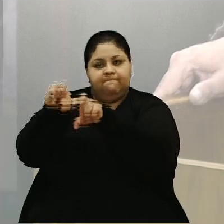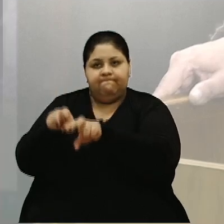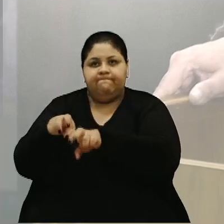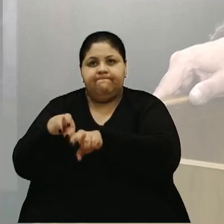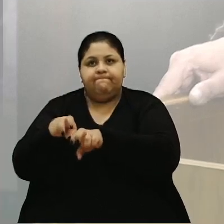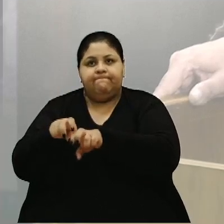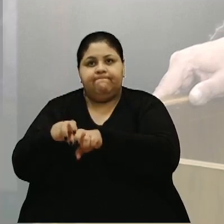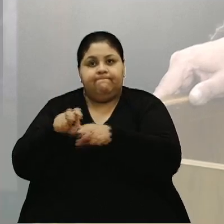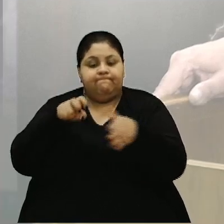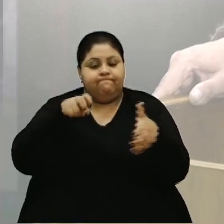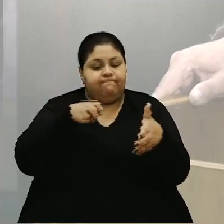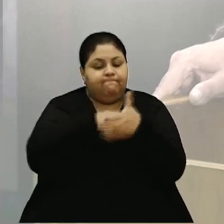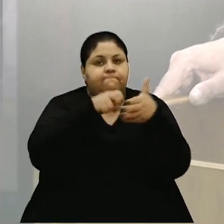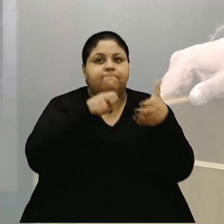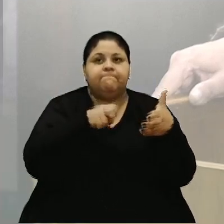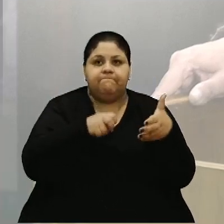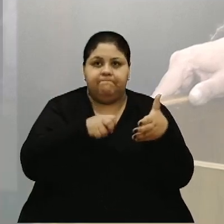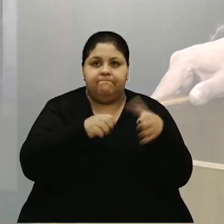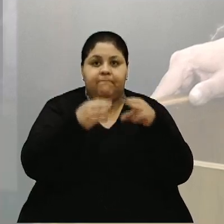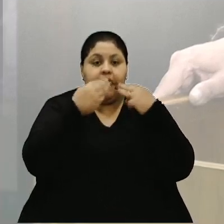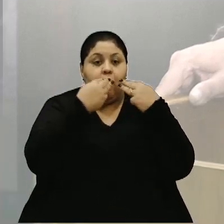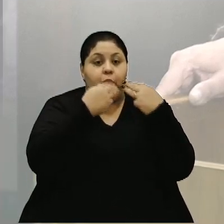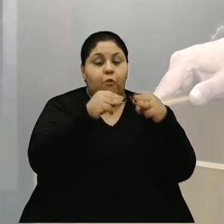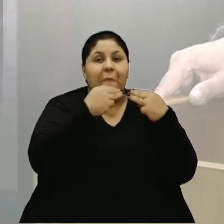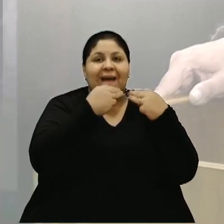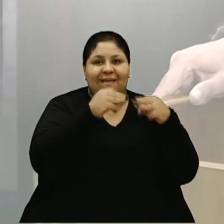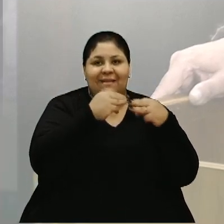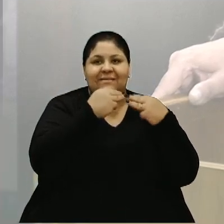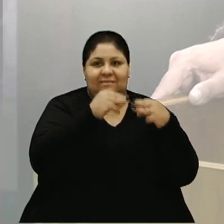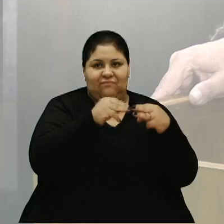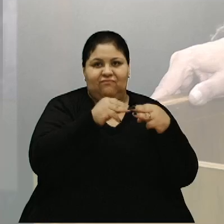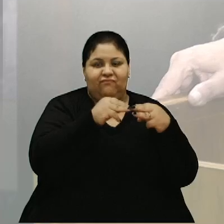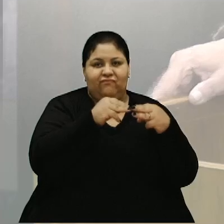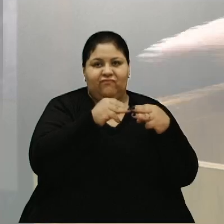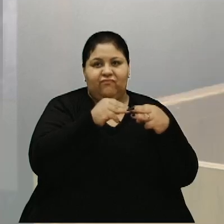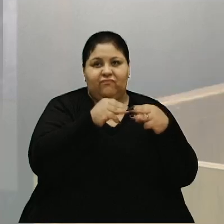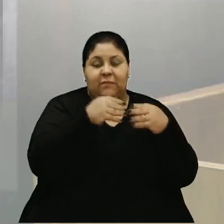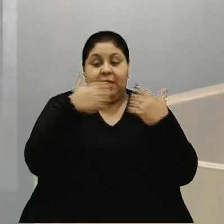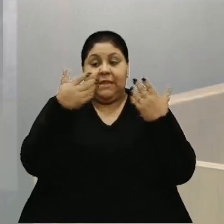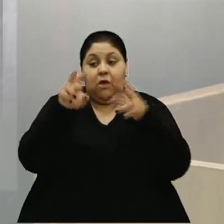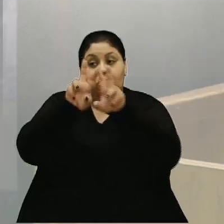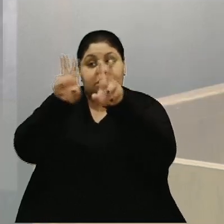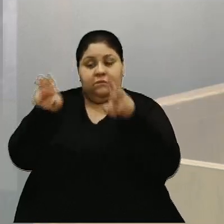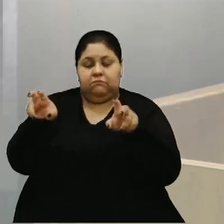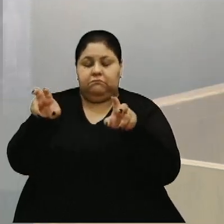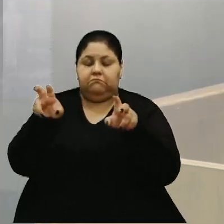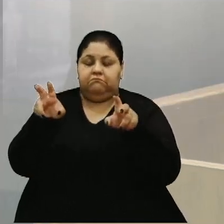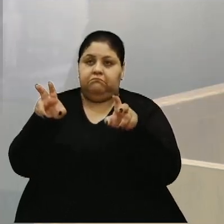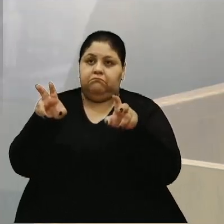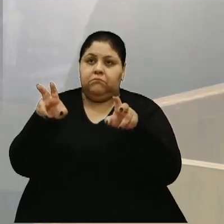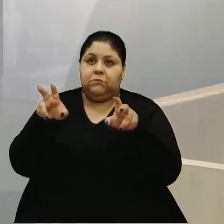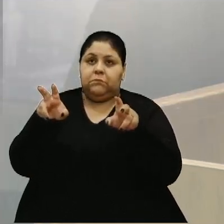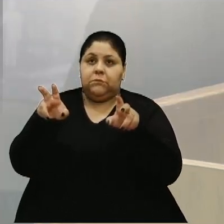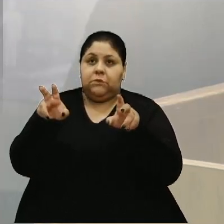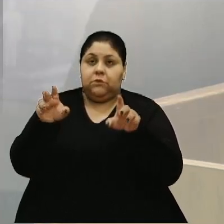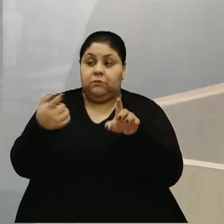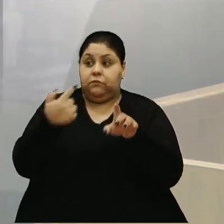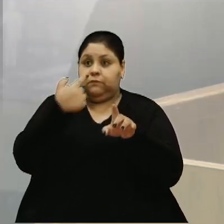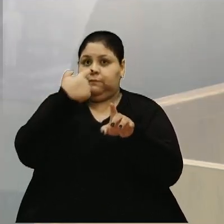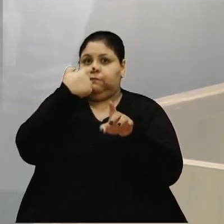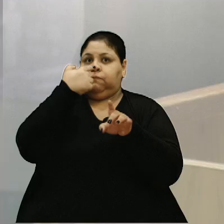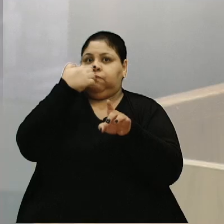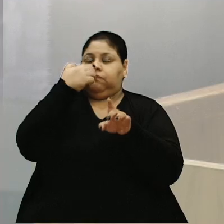os acidentes por máquinas agrícolas. Então, esse assunto nos deixou muito impressionados,